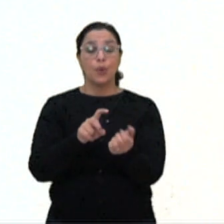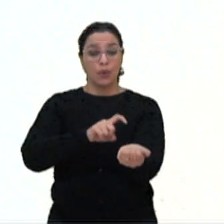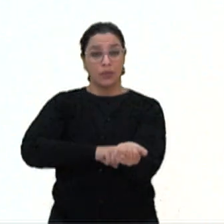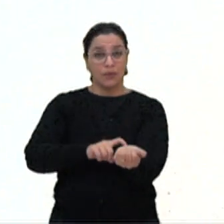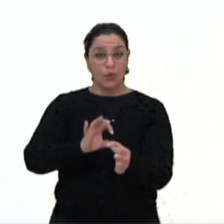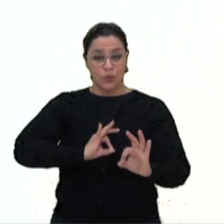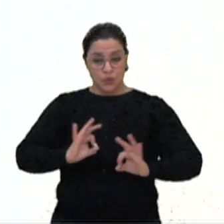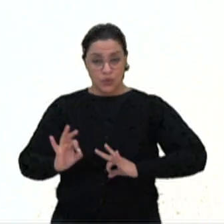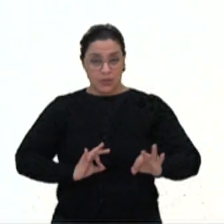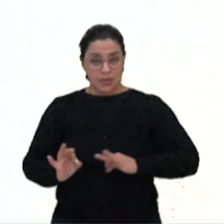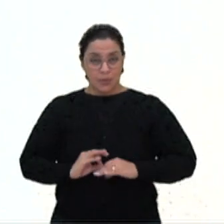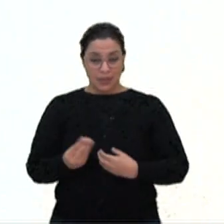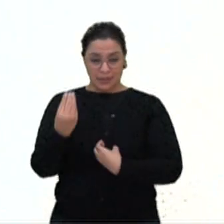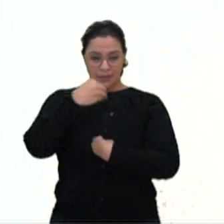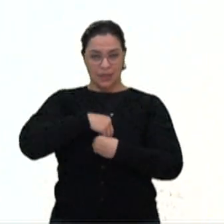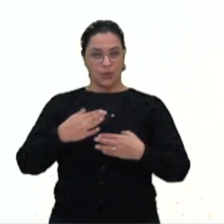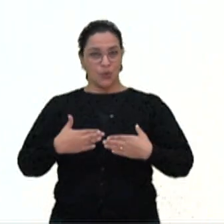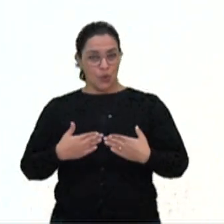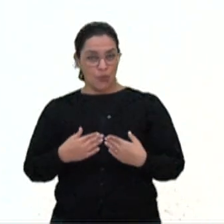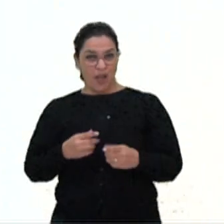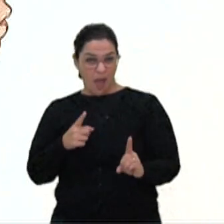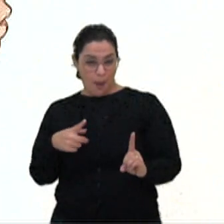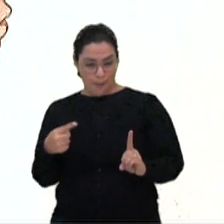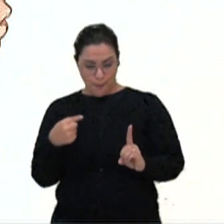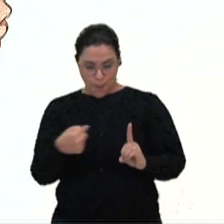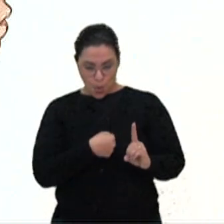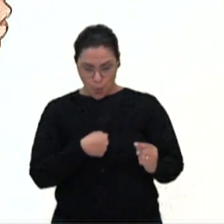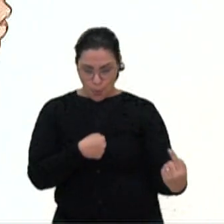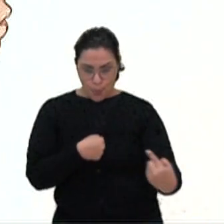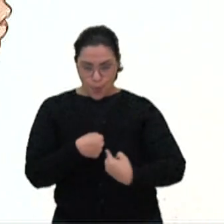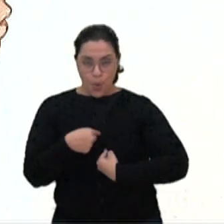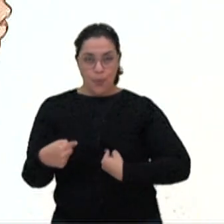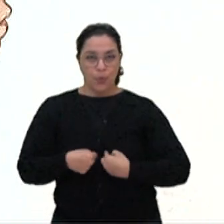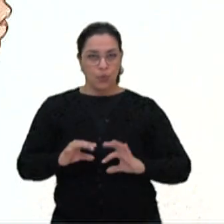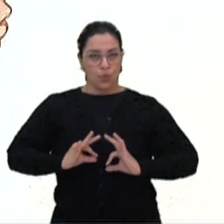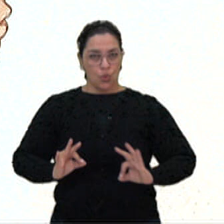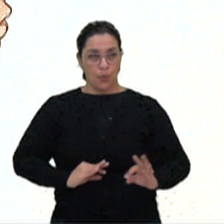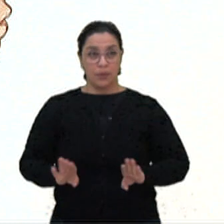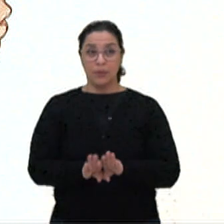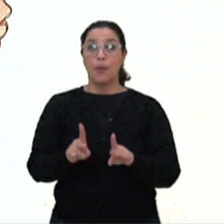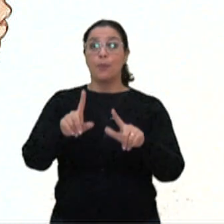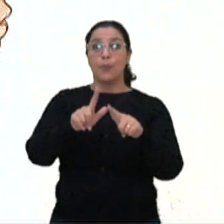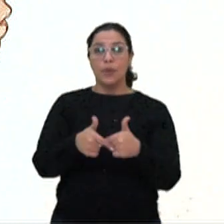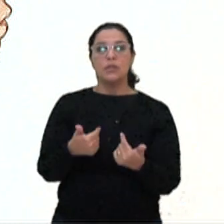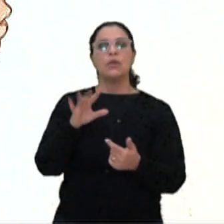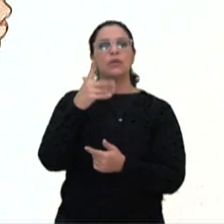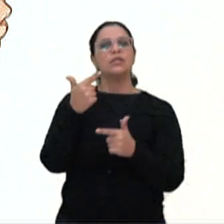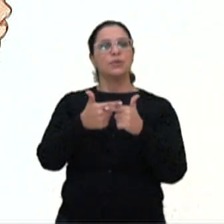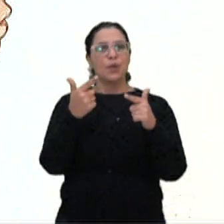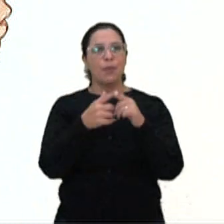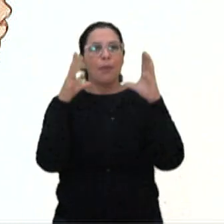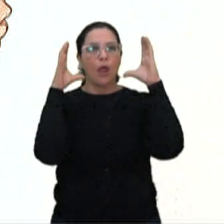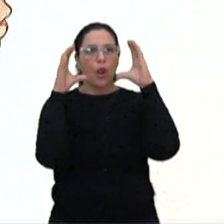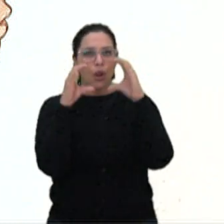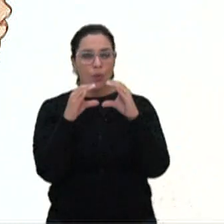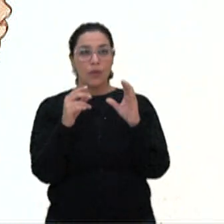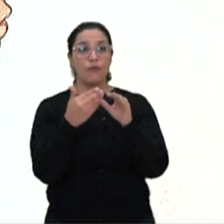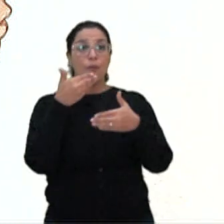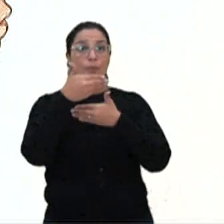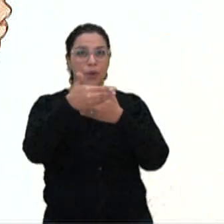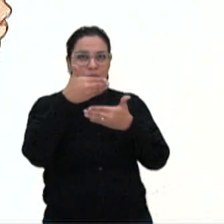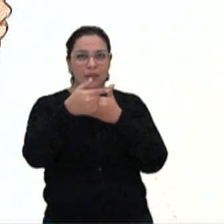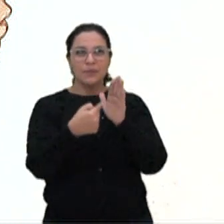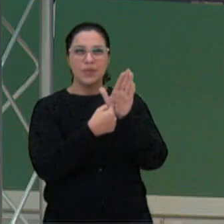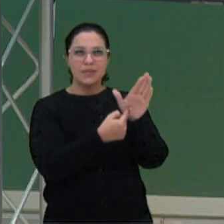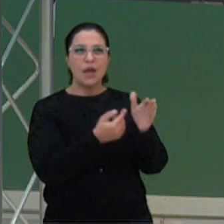e imunológico. Então, é lá que ele vai atacar essas células. E isso pode causar o problema, então, da microcefalia. Esse slide aqui, gente, está mostrando